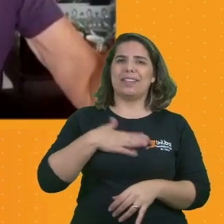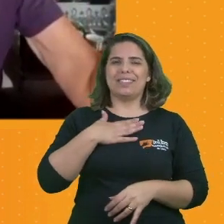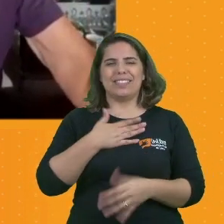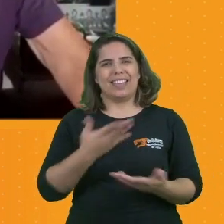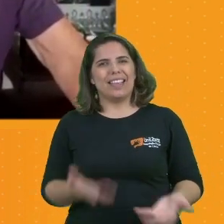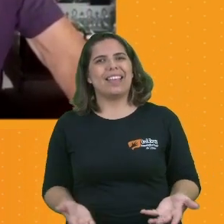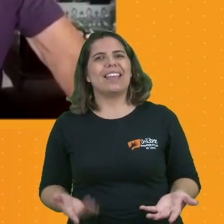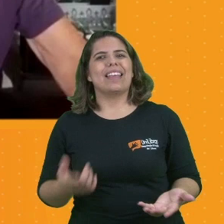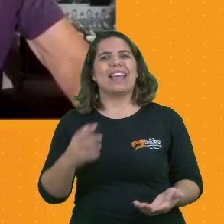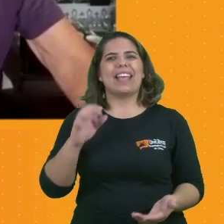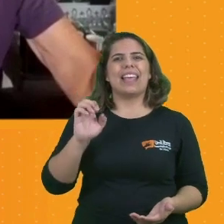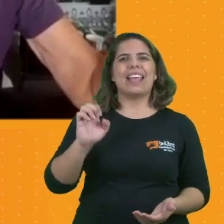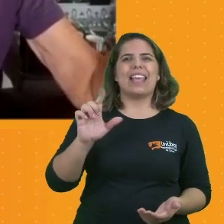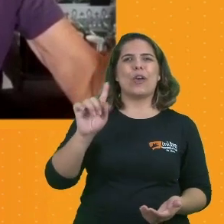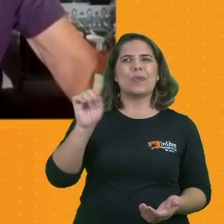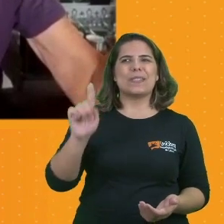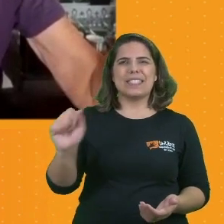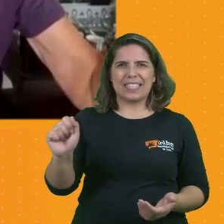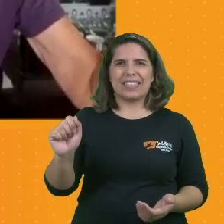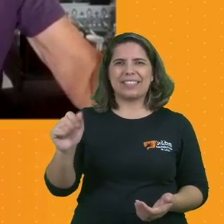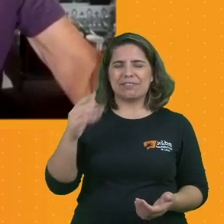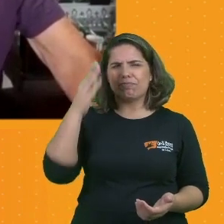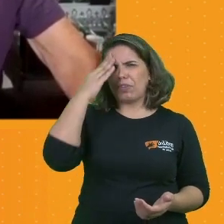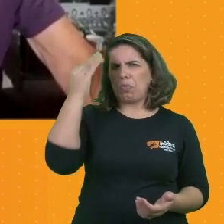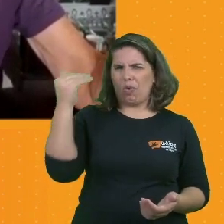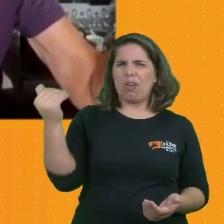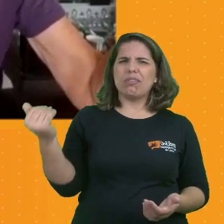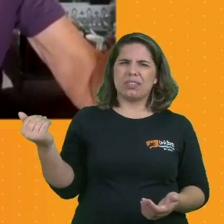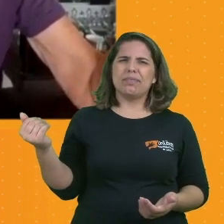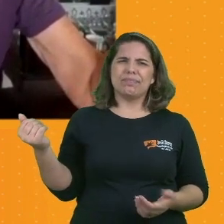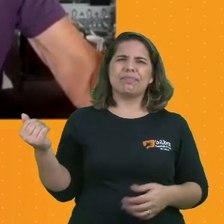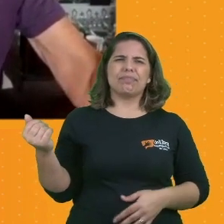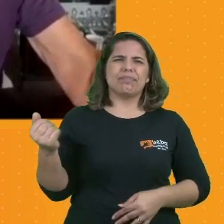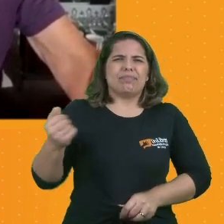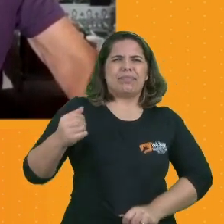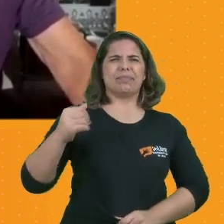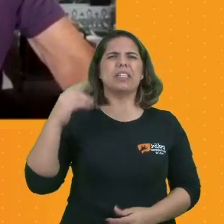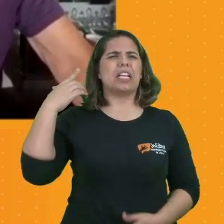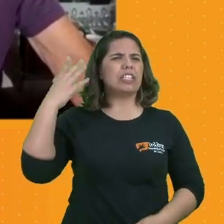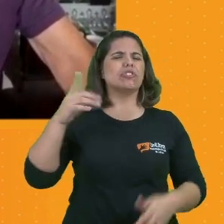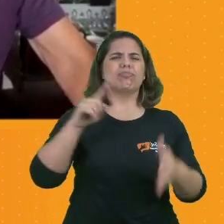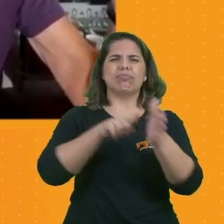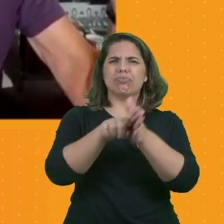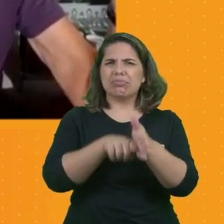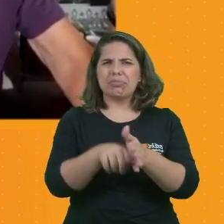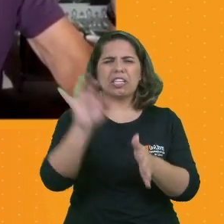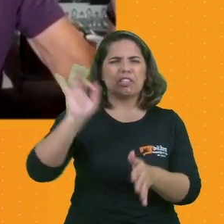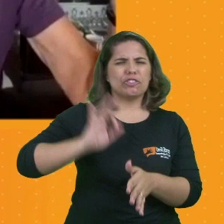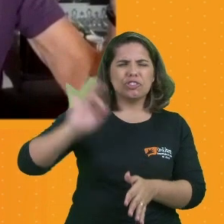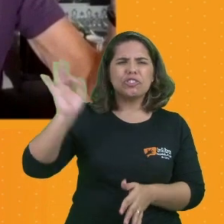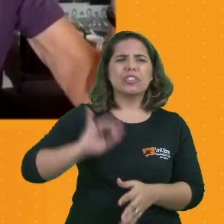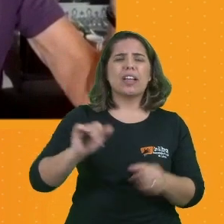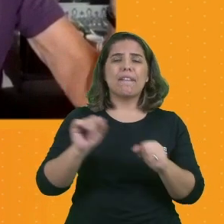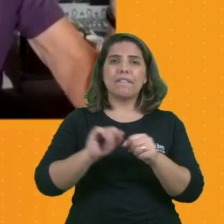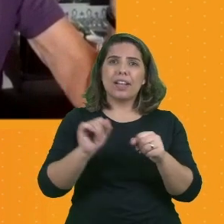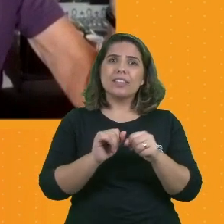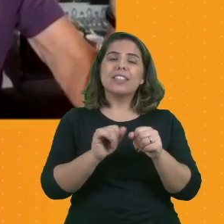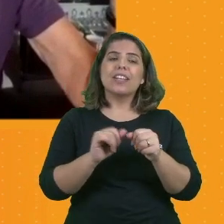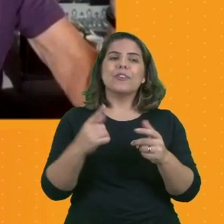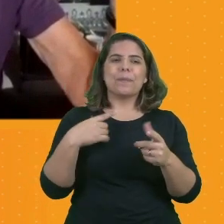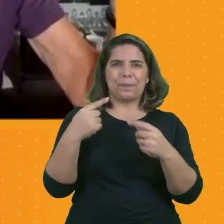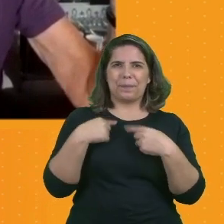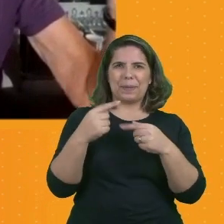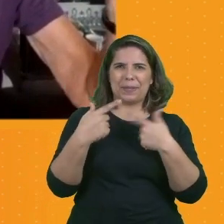alguma coisa é a Elsa nossas grandes debates que estão fazendo análise fatorial